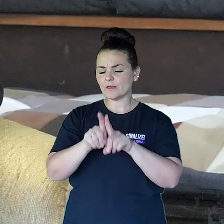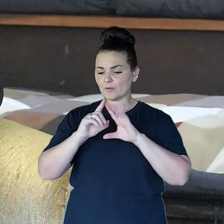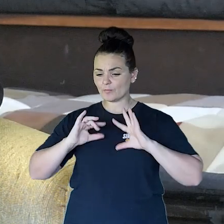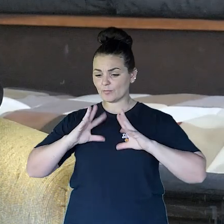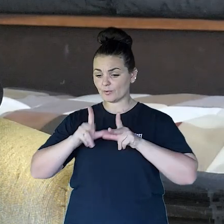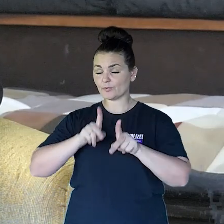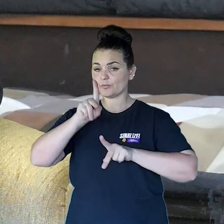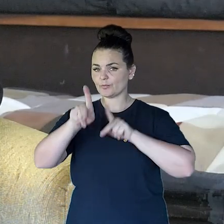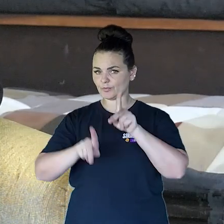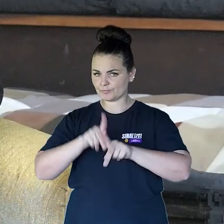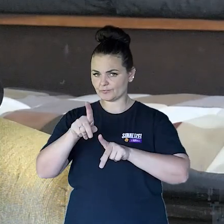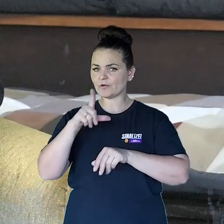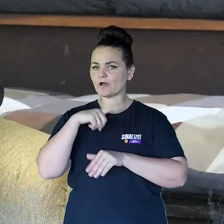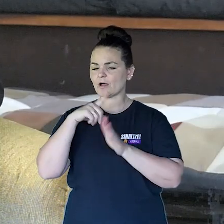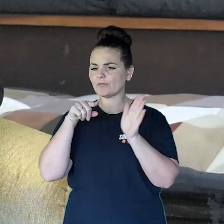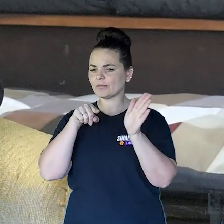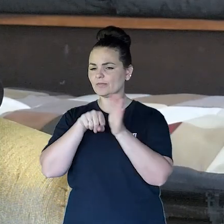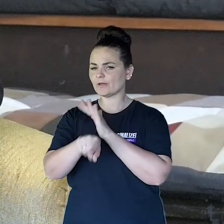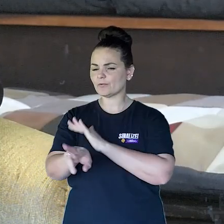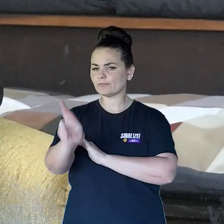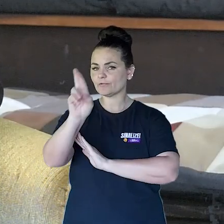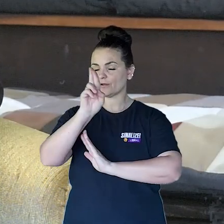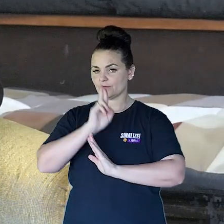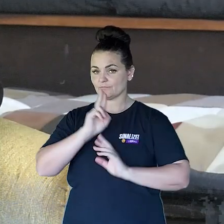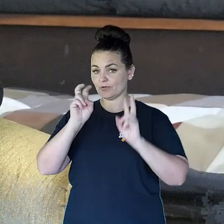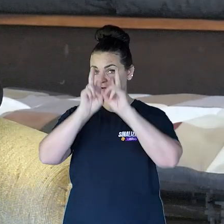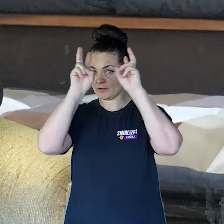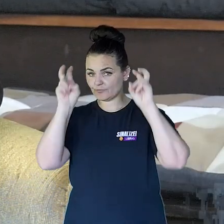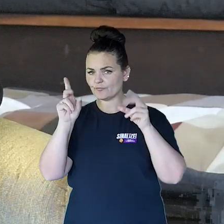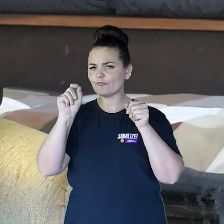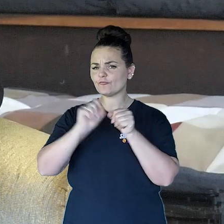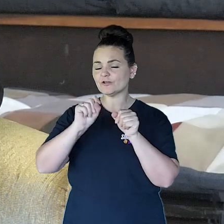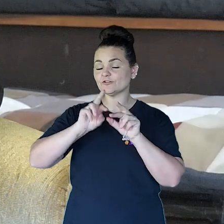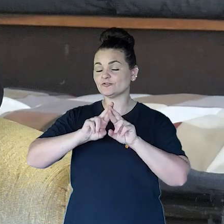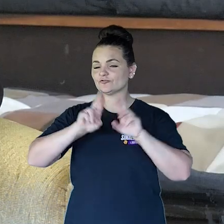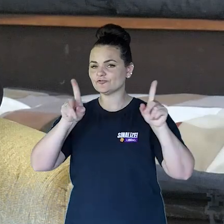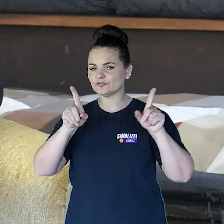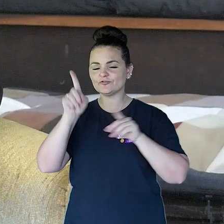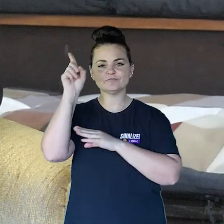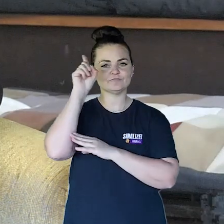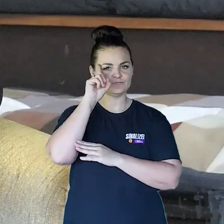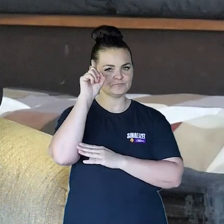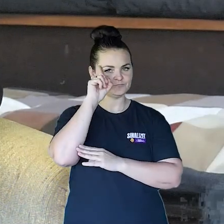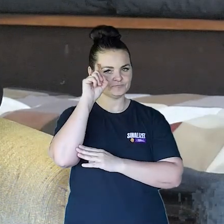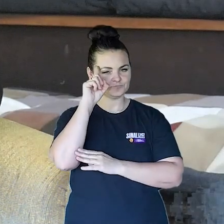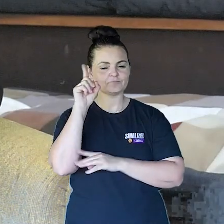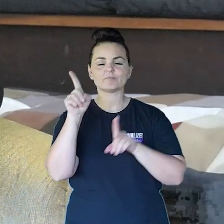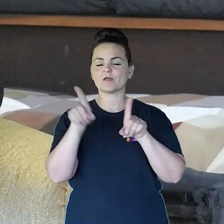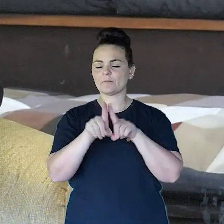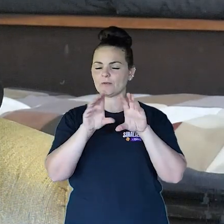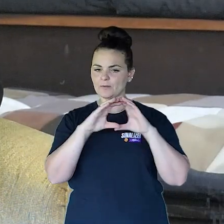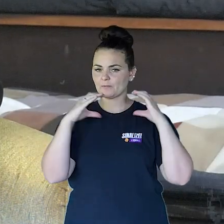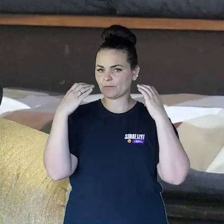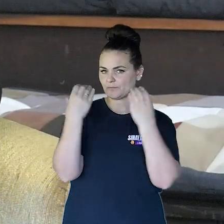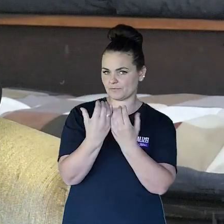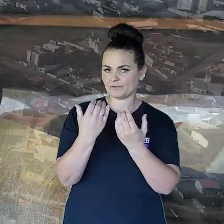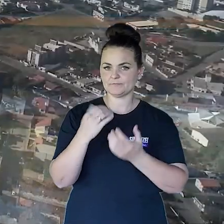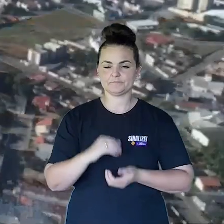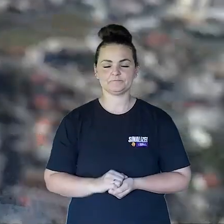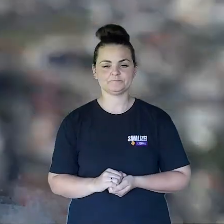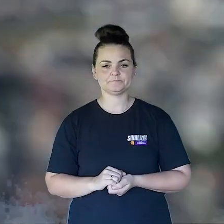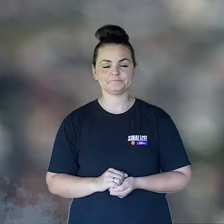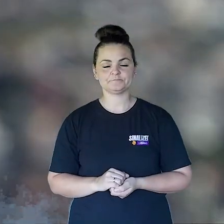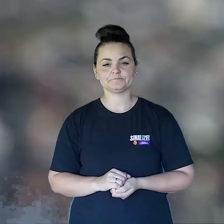nossa população, respondendo perguntas sobre assuntos que fazem a diferença no nosso dia a dia e também na nossa